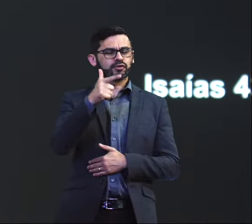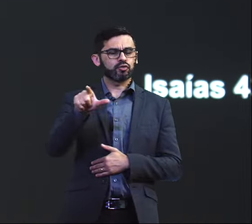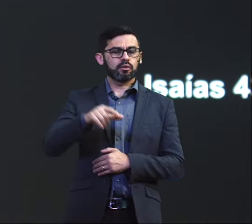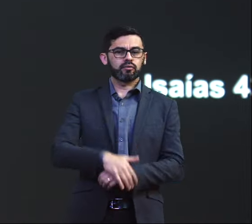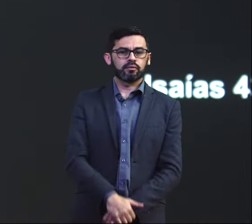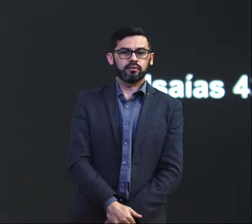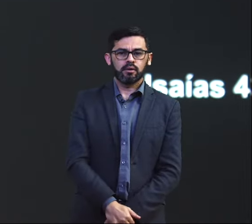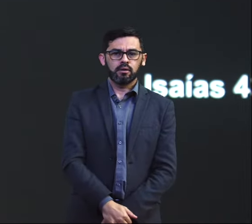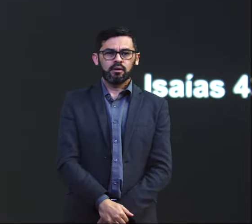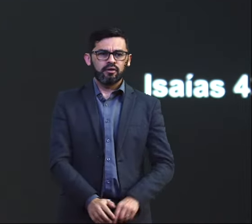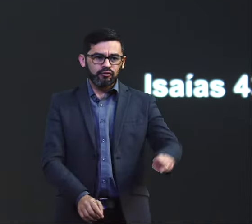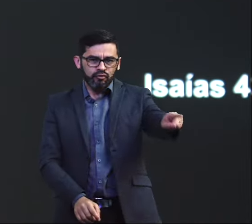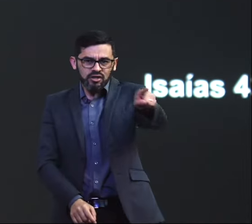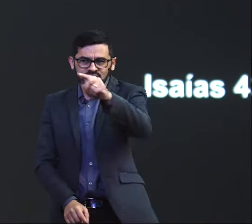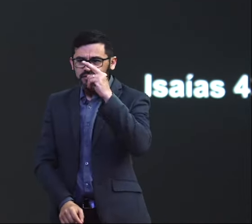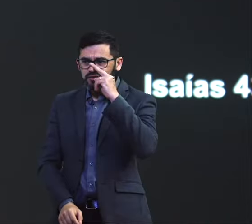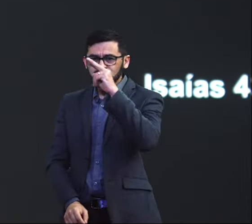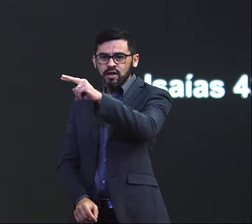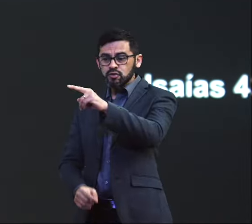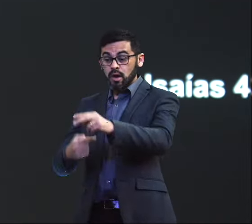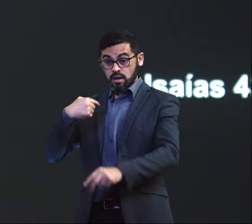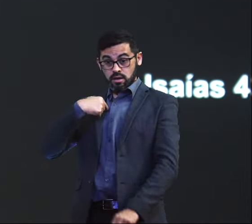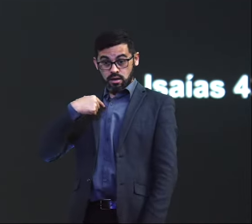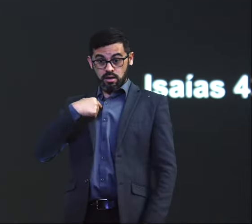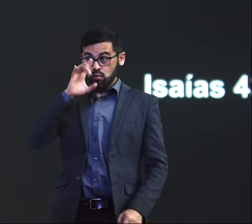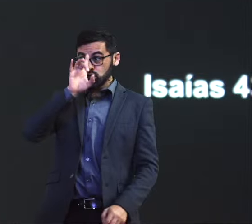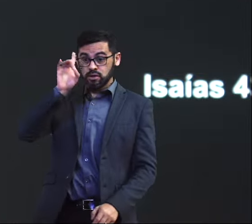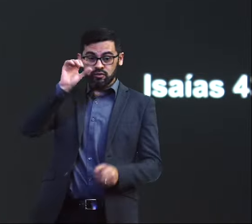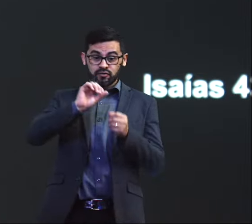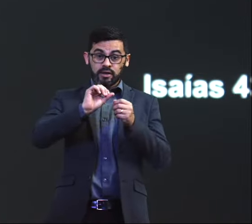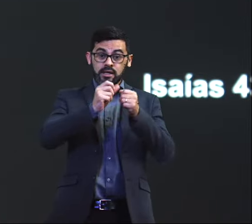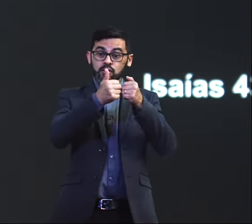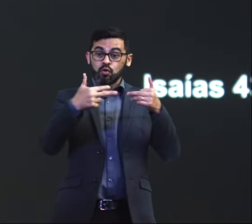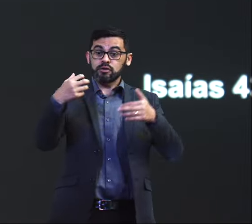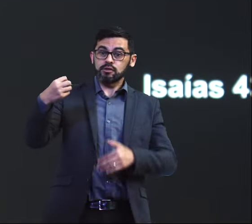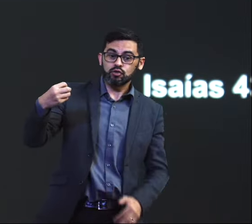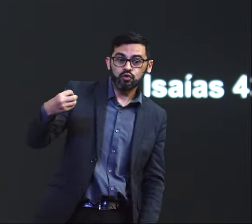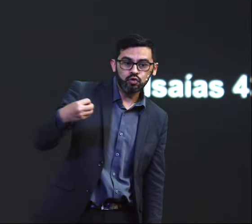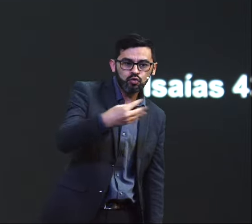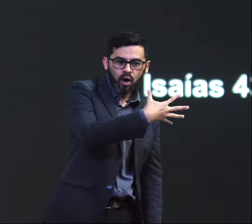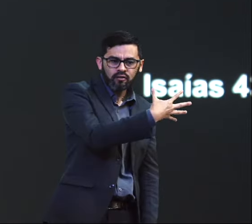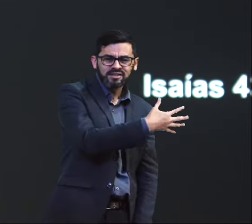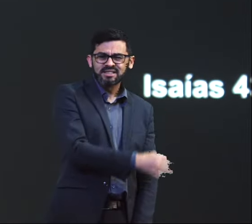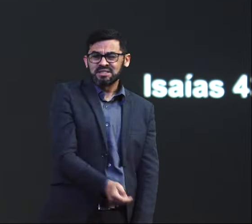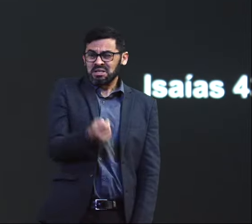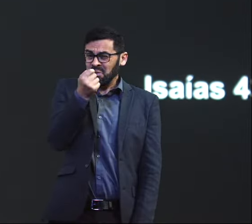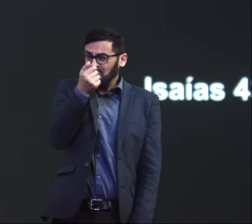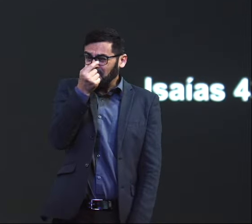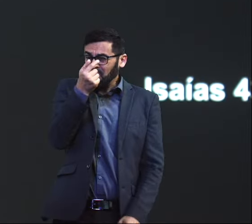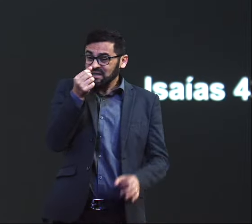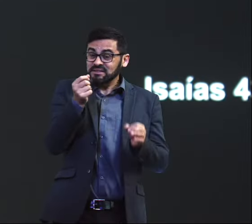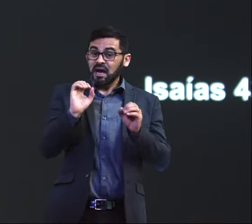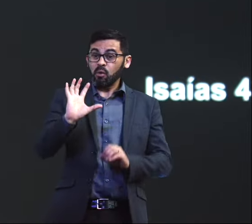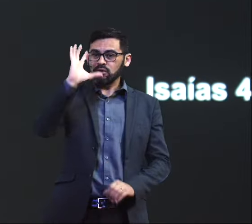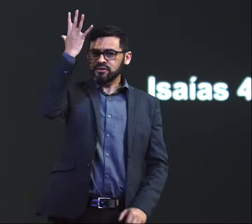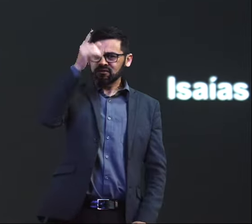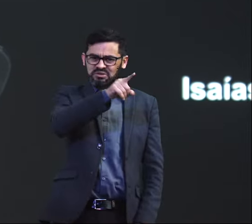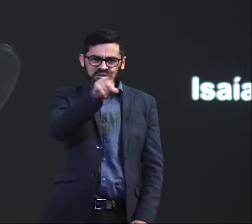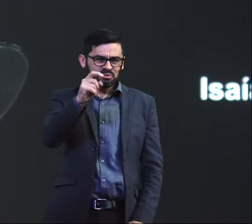vez. Vejam, eu farei uma coisa nova. Ela está prestes a acontecer. Vocês